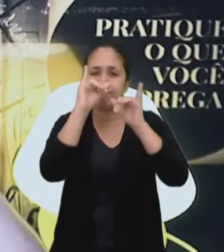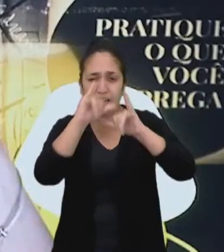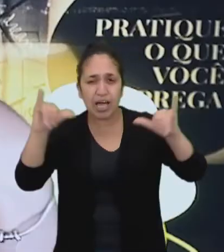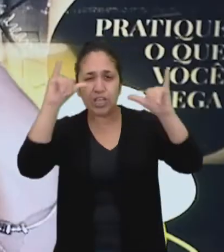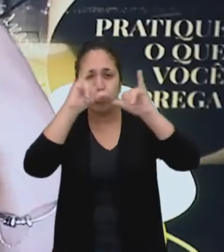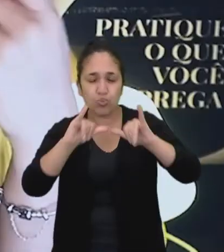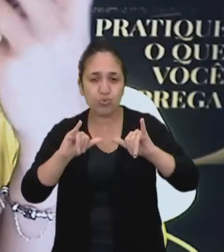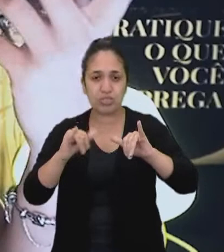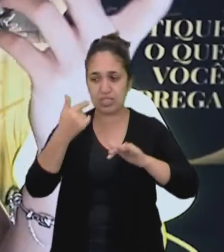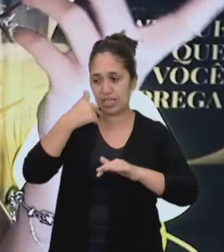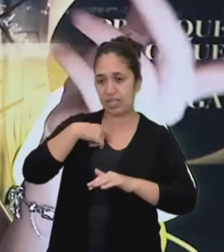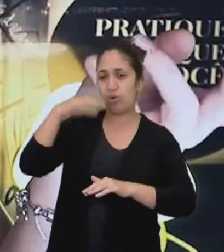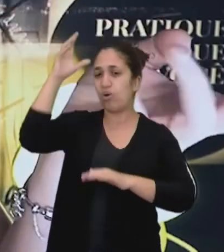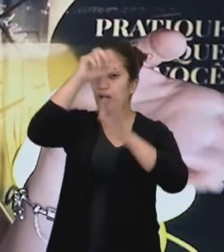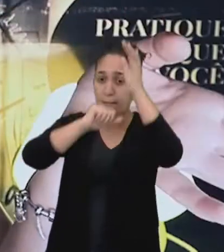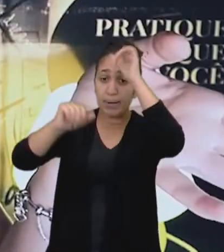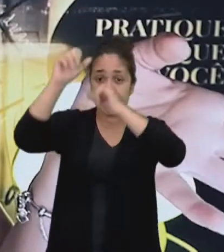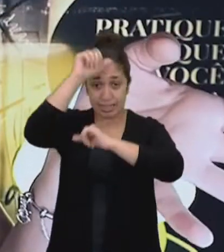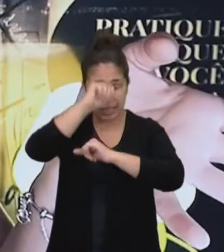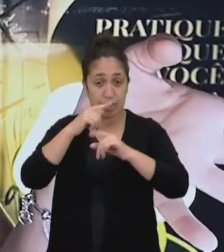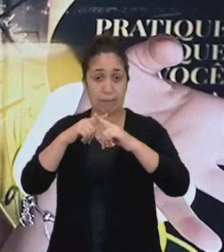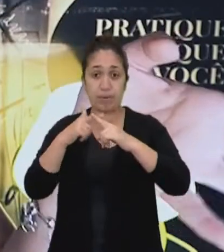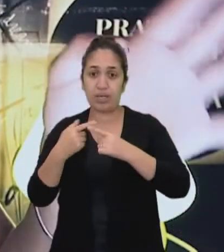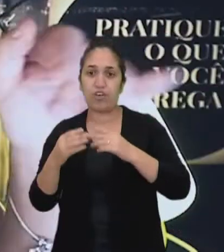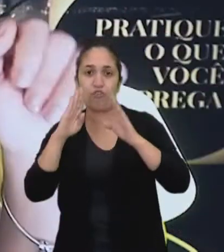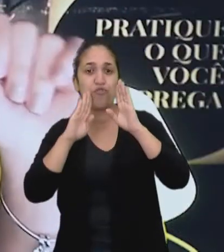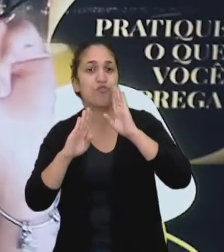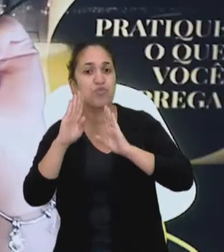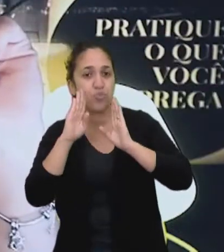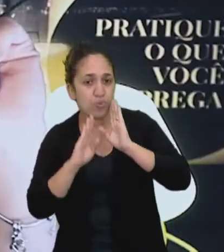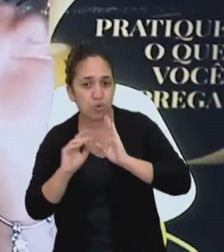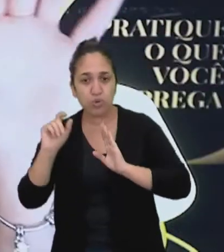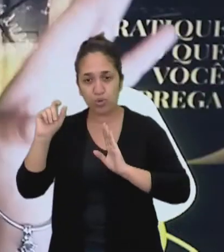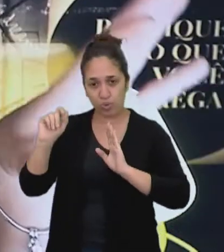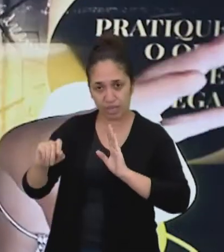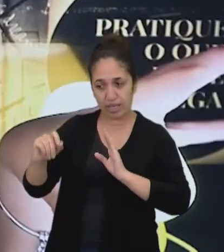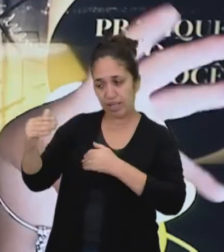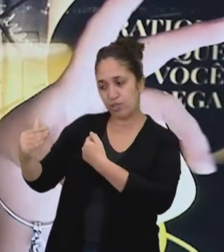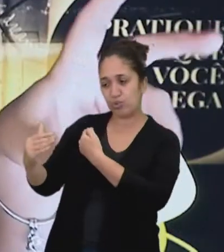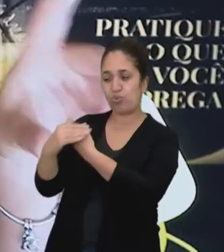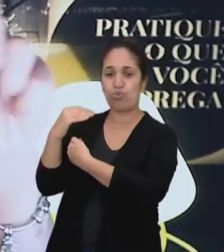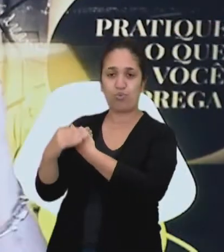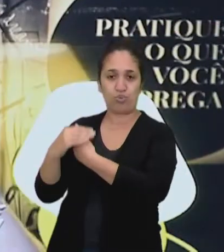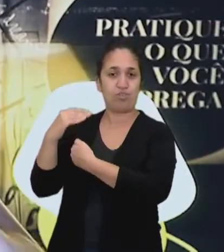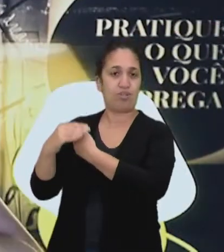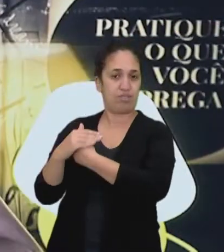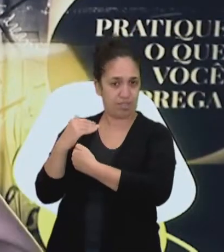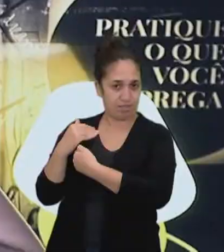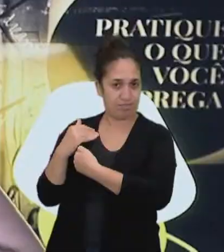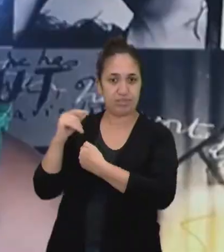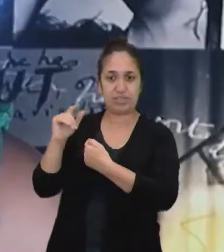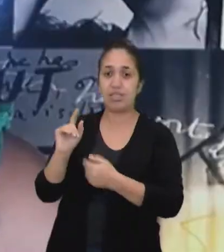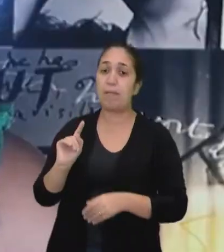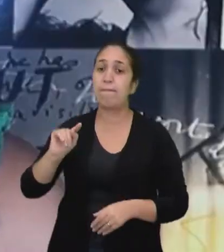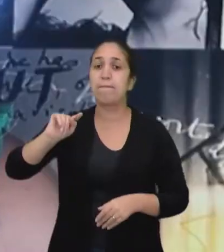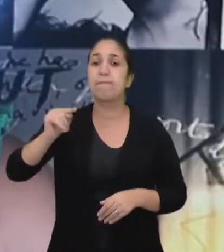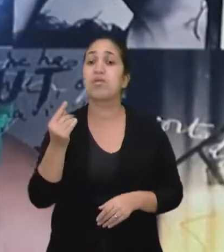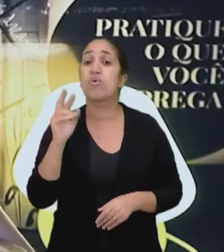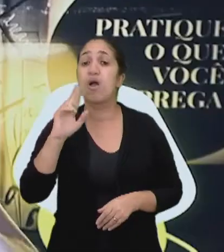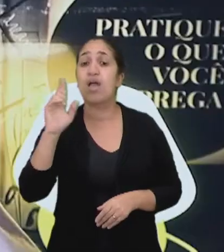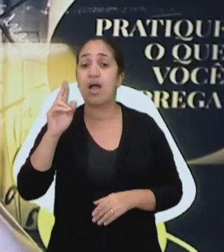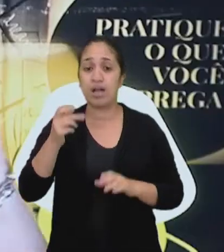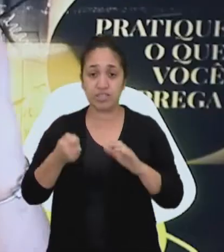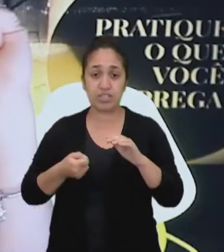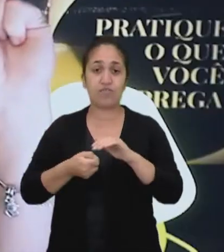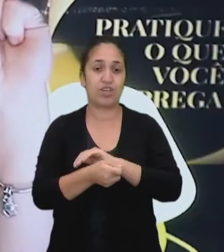porque naquele tempo o Facebook dava um consultor gratuito para quem tivesse R$1.000 para investir.